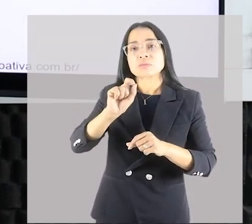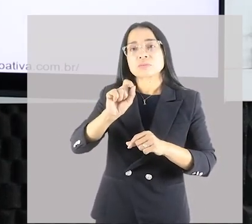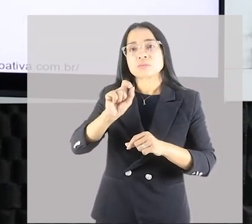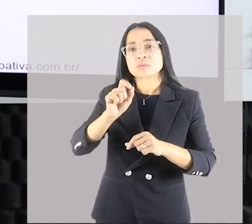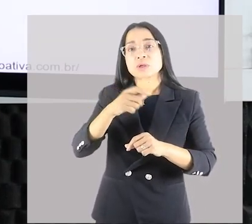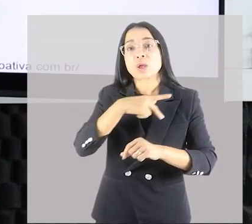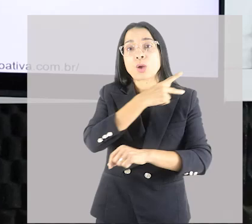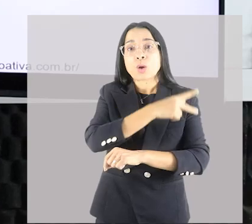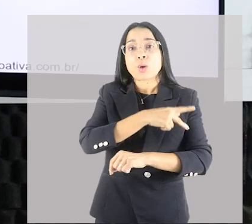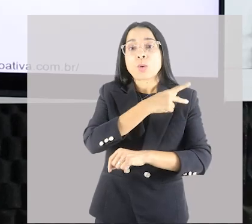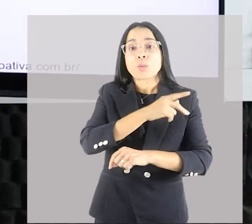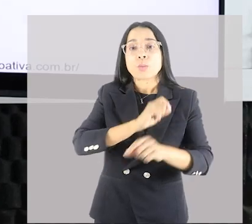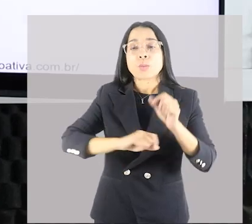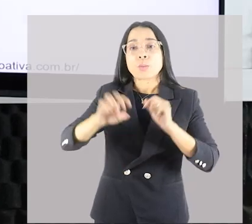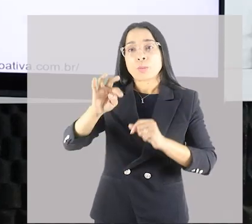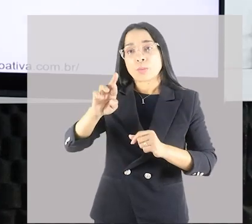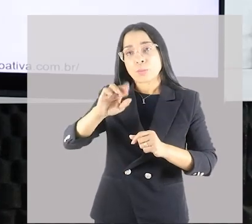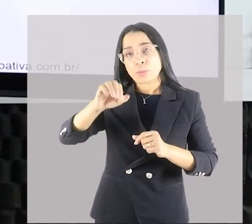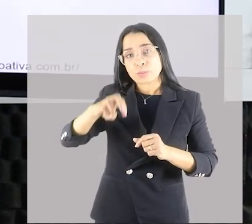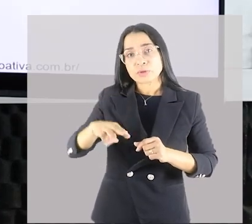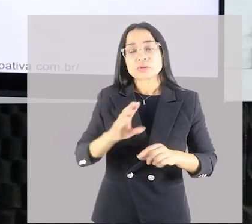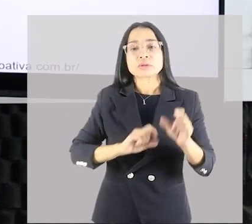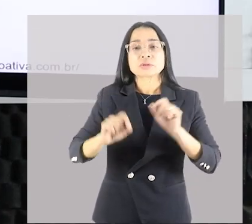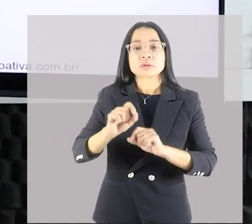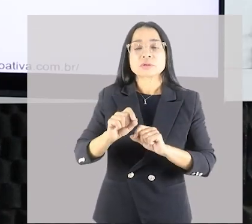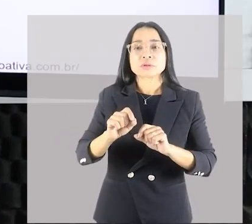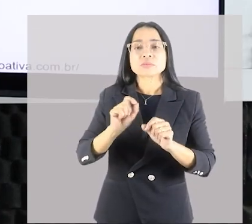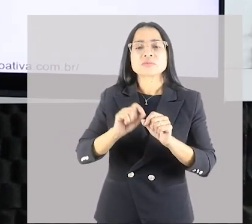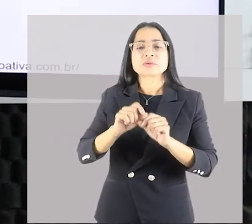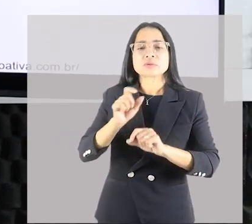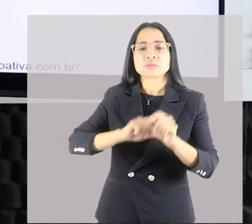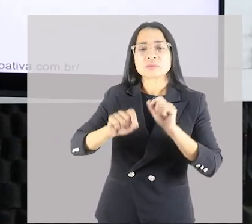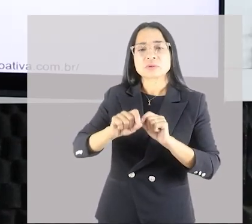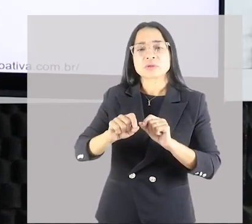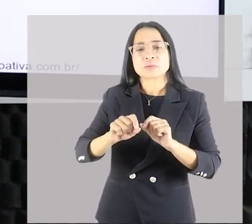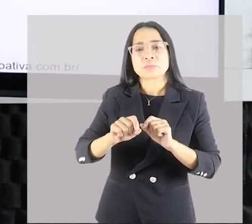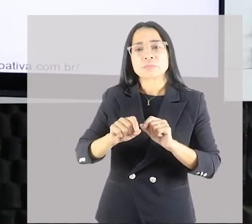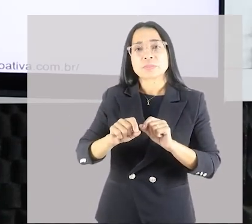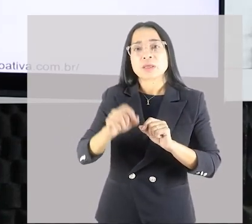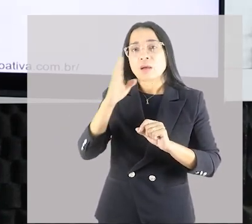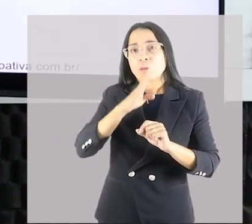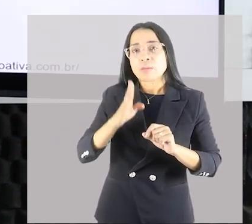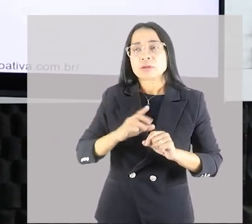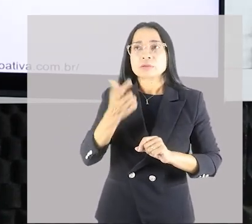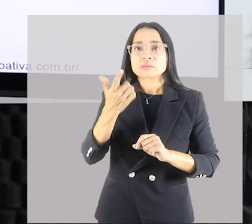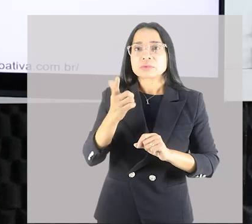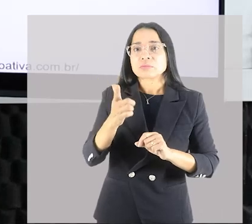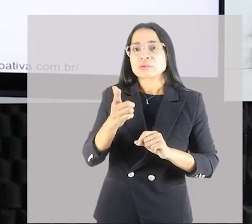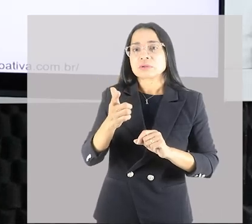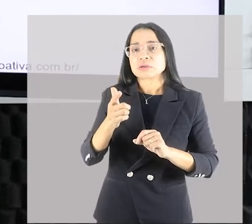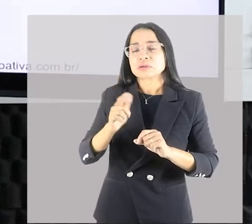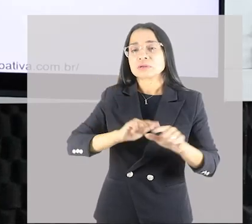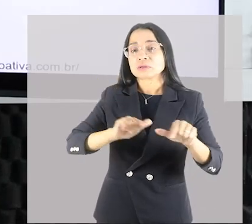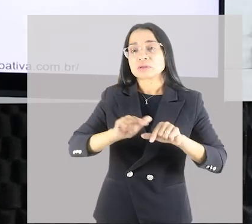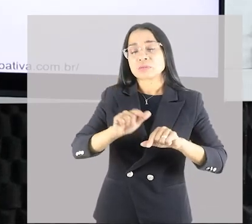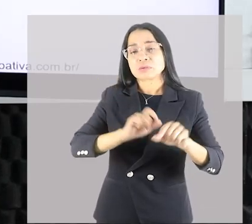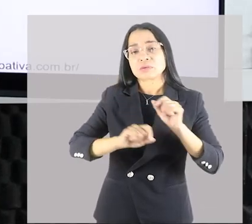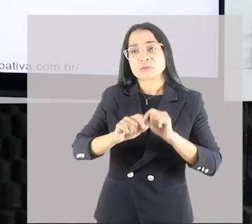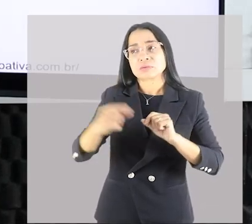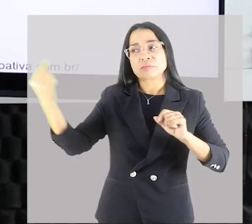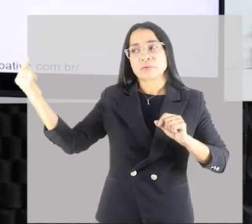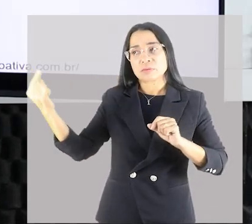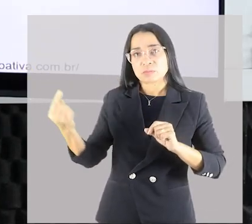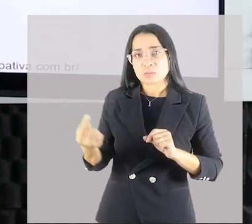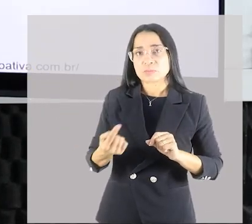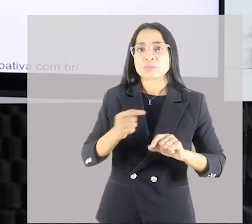fazer essas ferrovias, onde os trens iriam se deslocar, né, o Brasil não tinha essa mão de obra. Viria da onde? Viria de